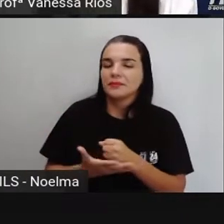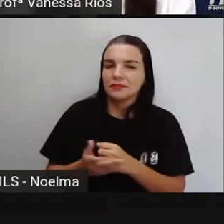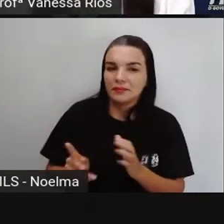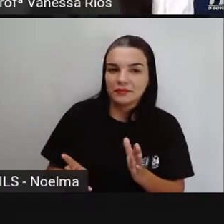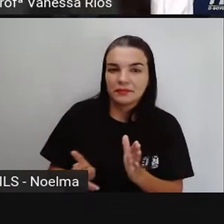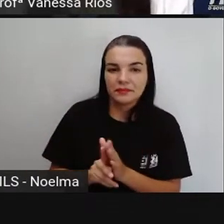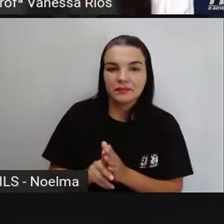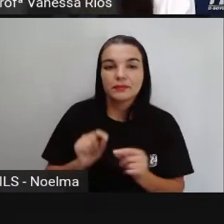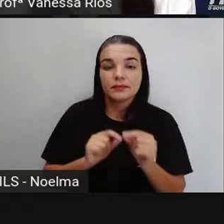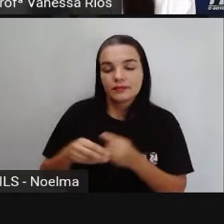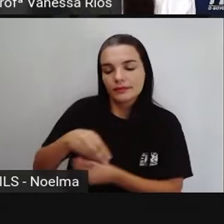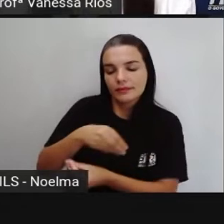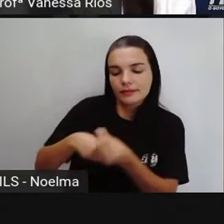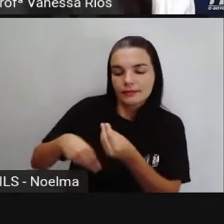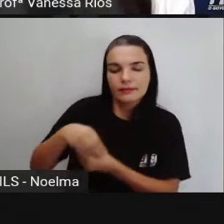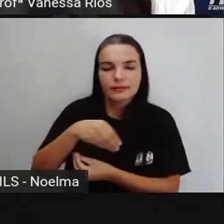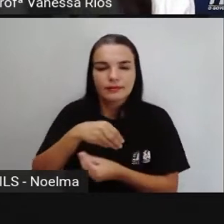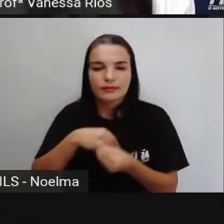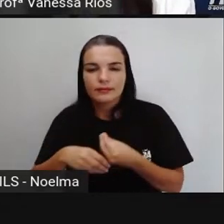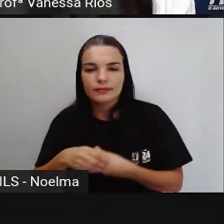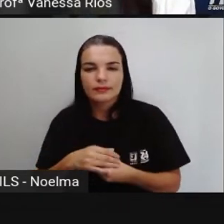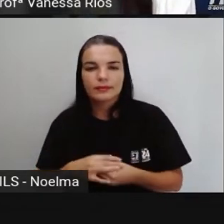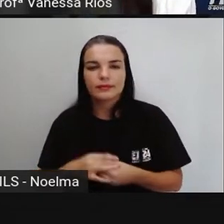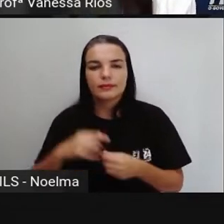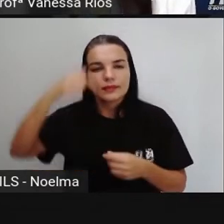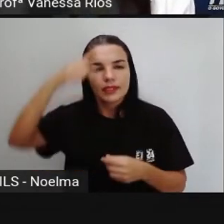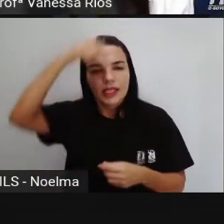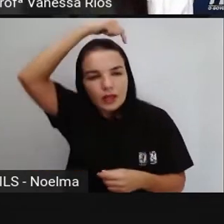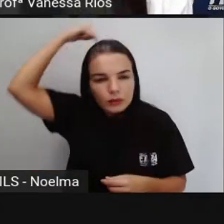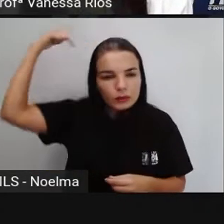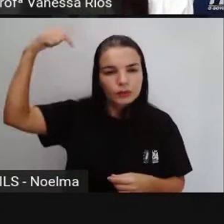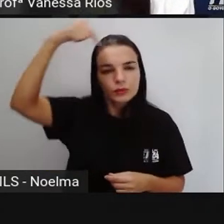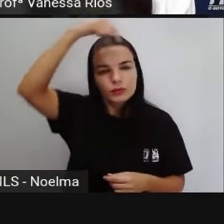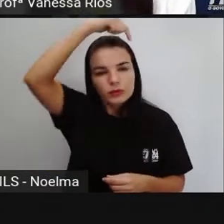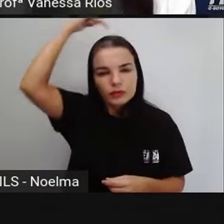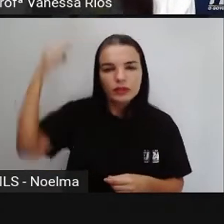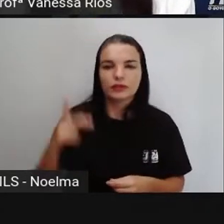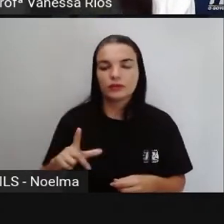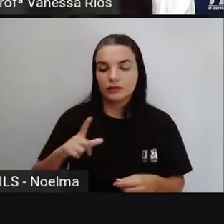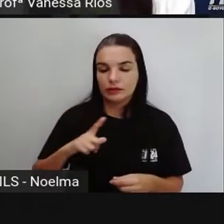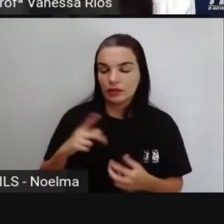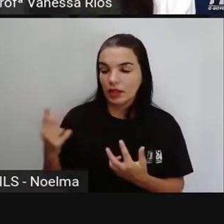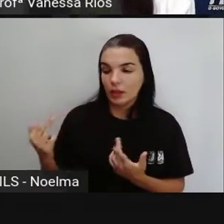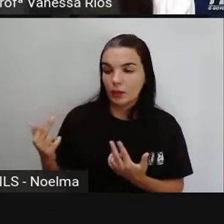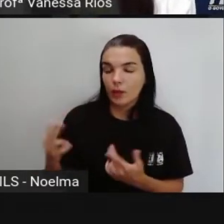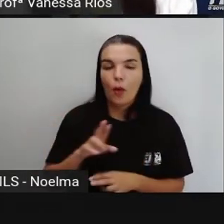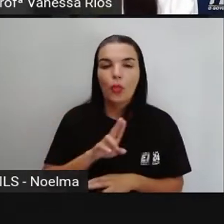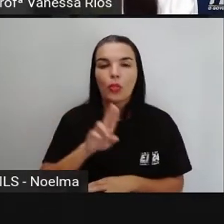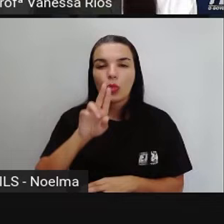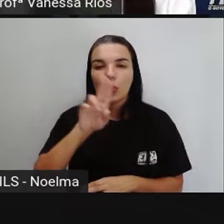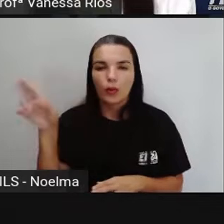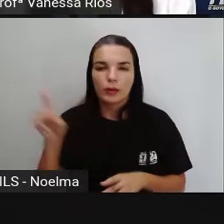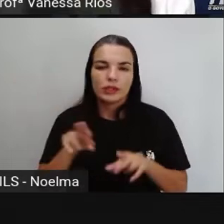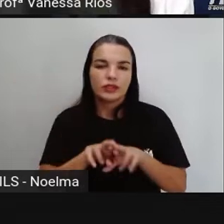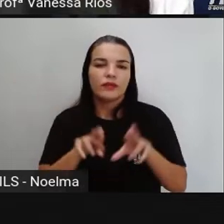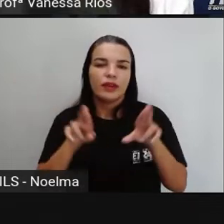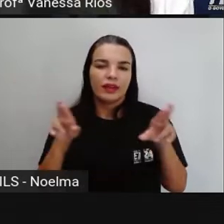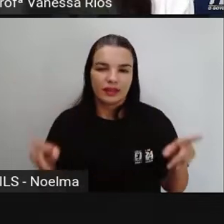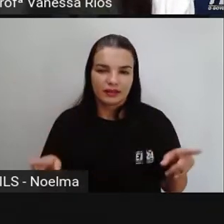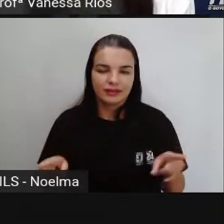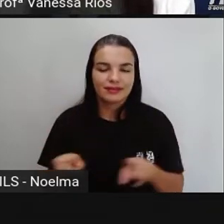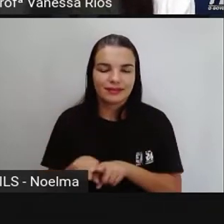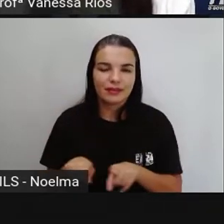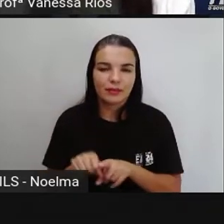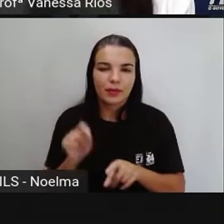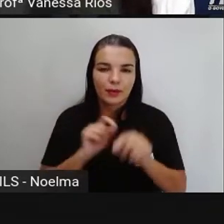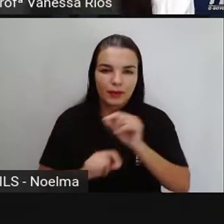muitas vezes se misturam, né, e que faz com que as festas ganhem aí riqueza e diversidade com a